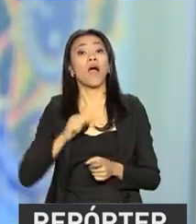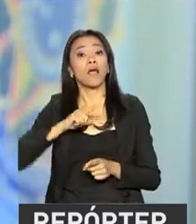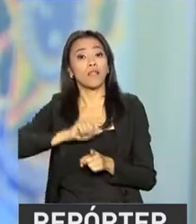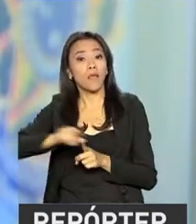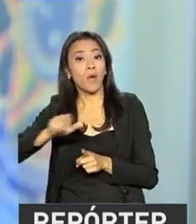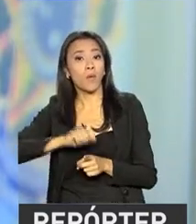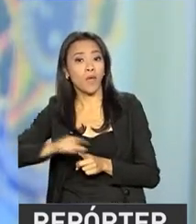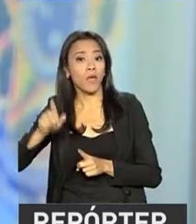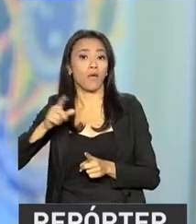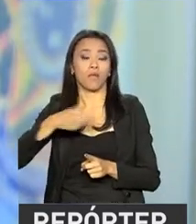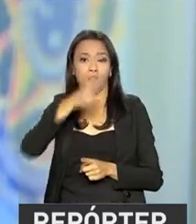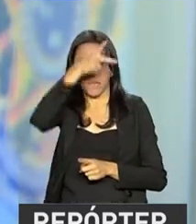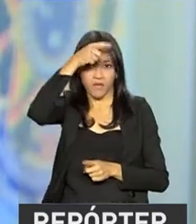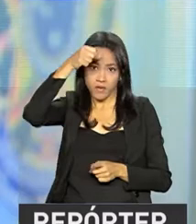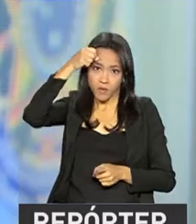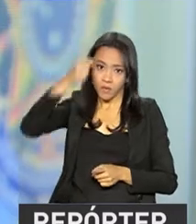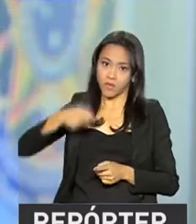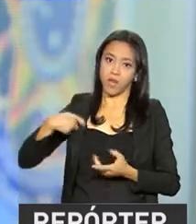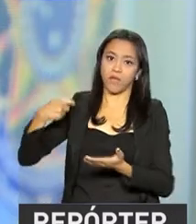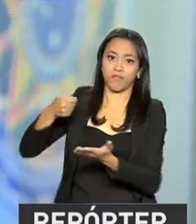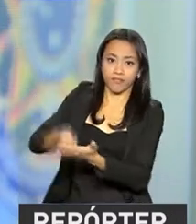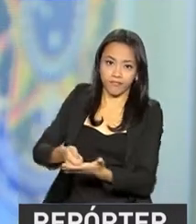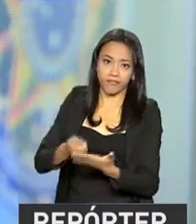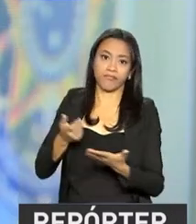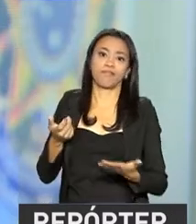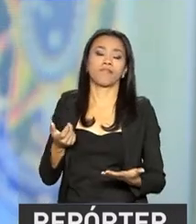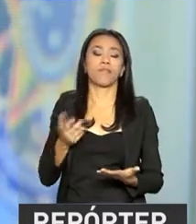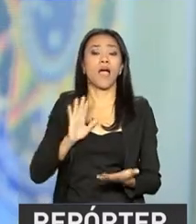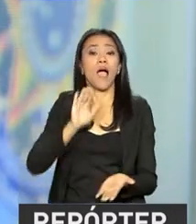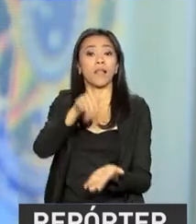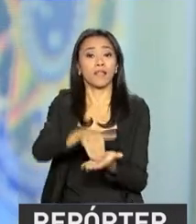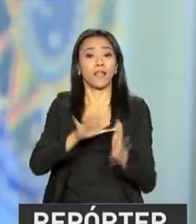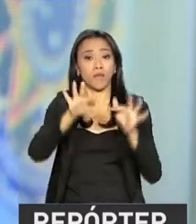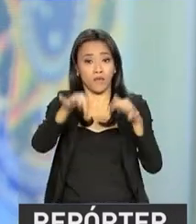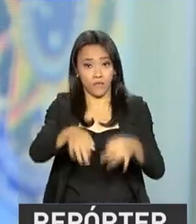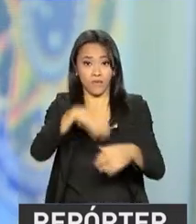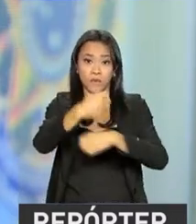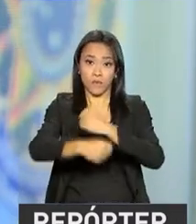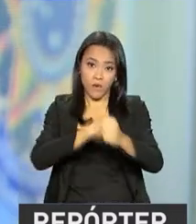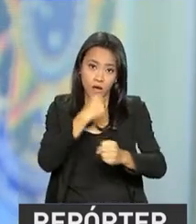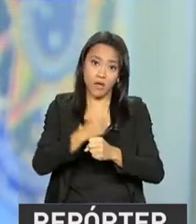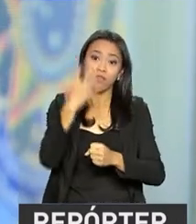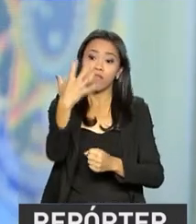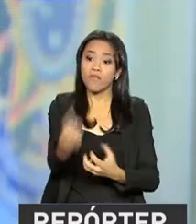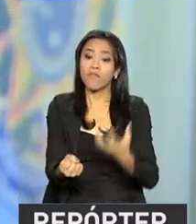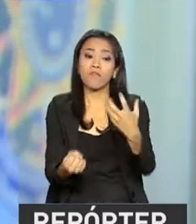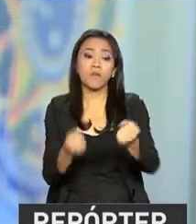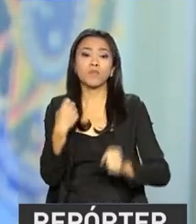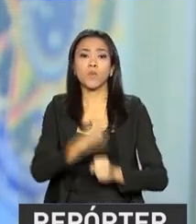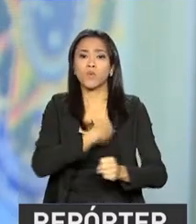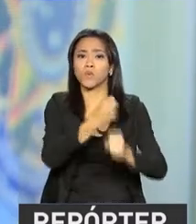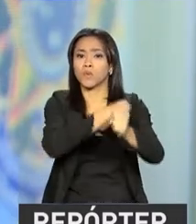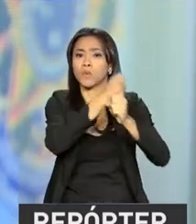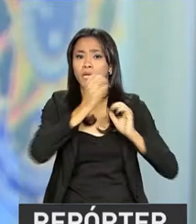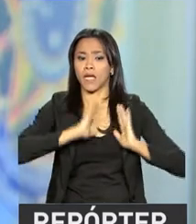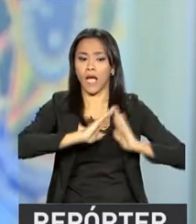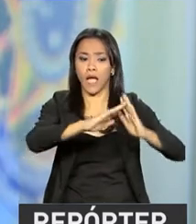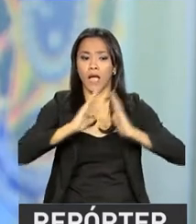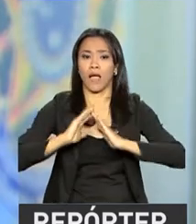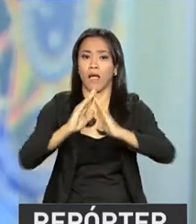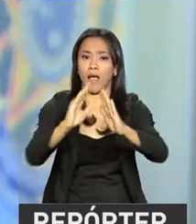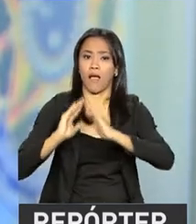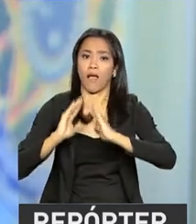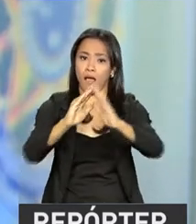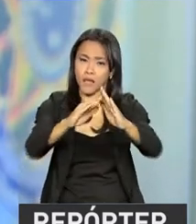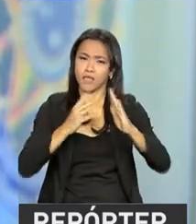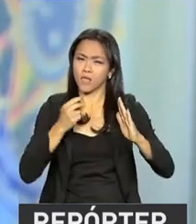vamos no próximo semestre perdão até o final do ano acomodá las em um residencial do minha casa minha vida que já está